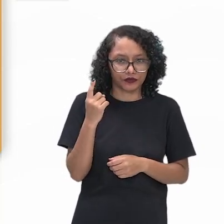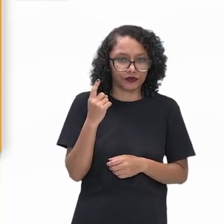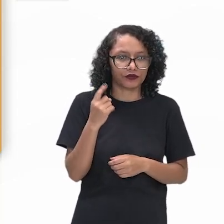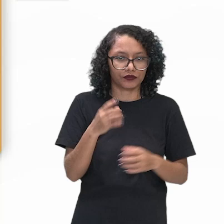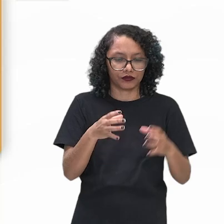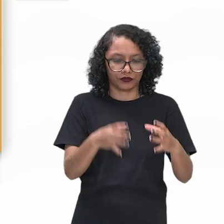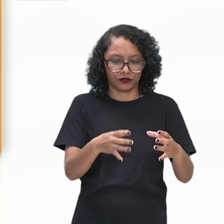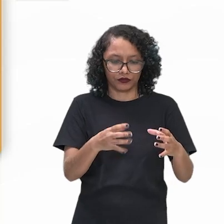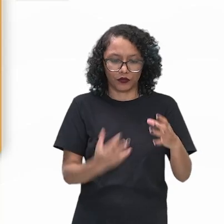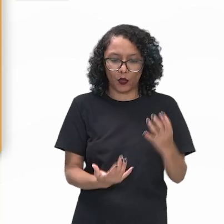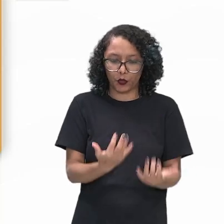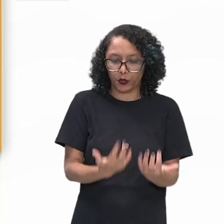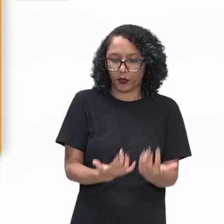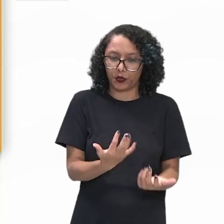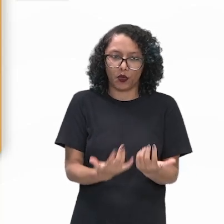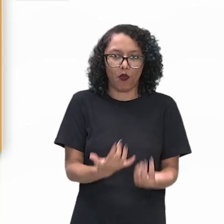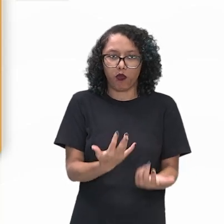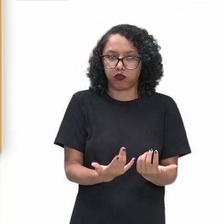base para essa caldeira,